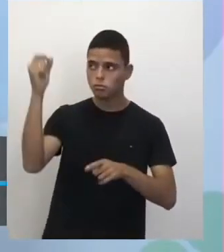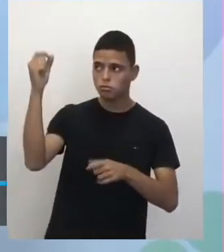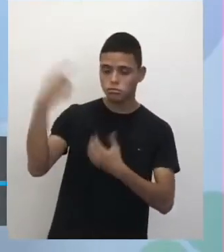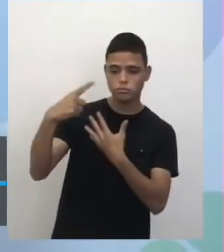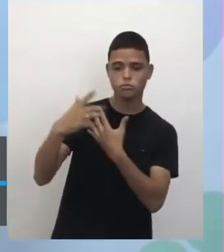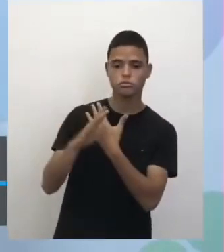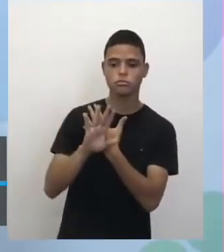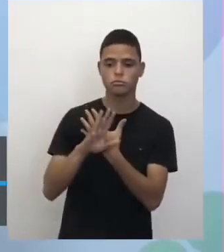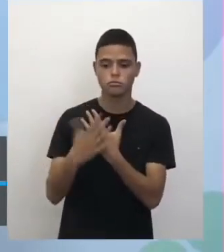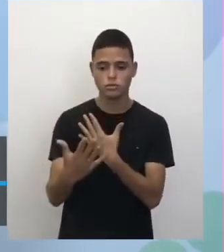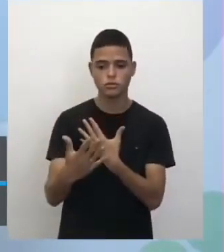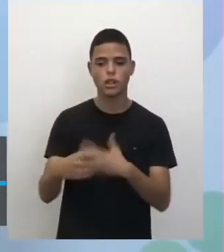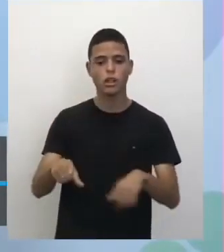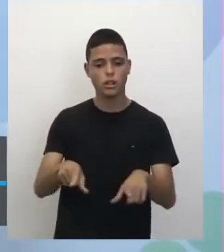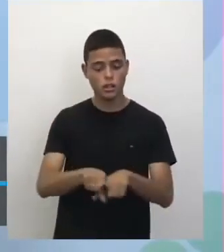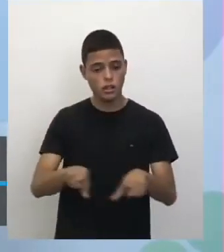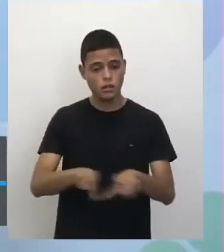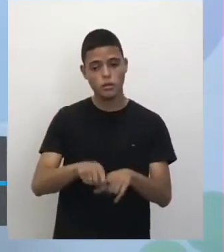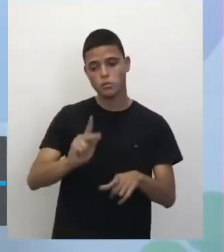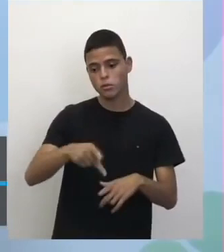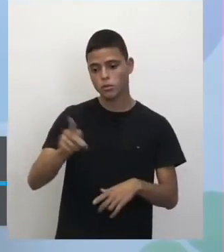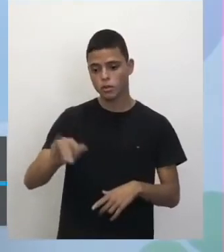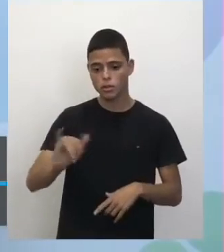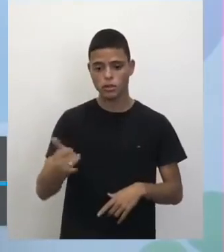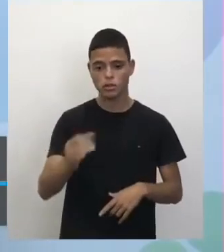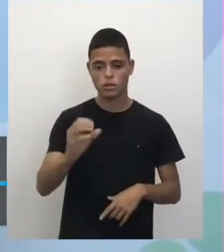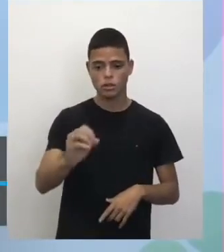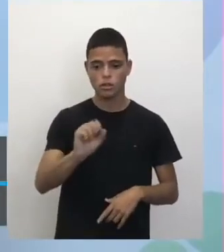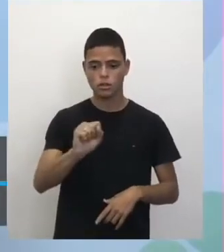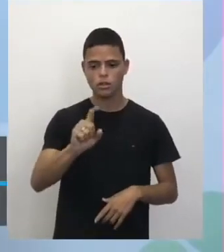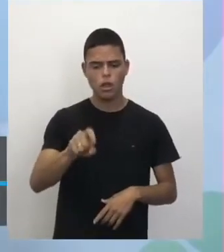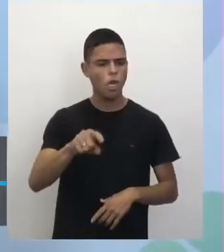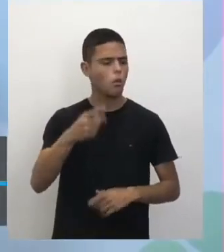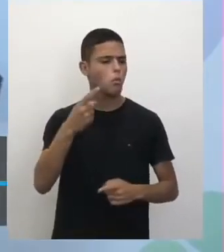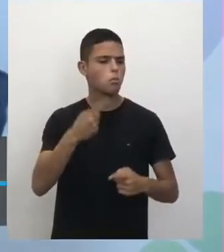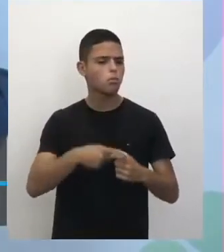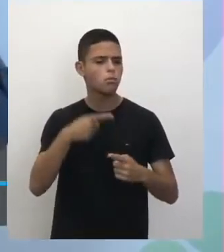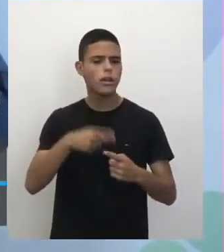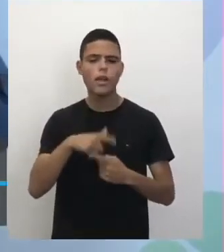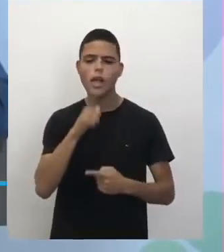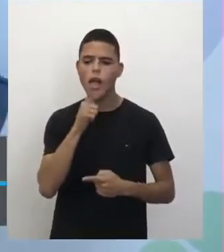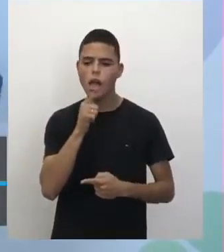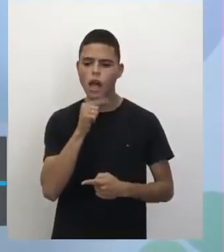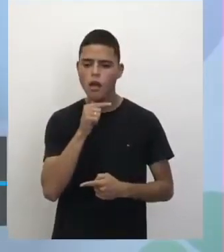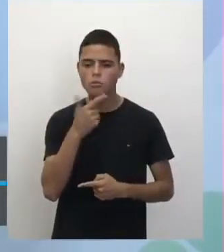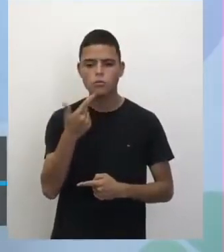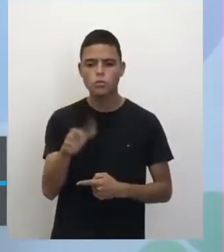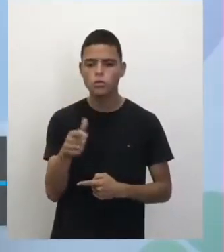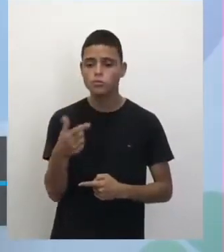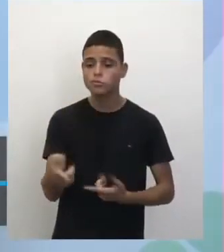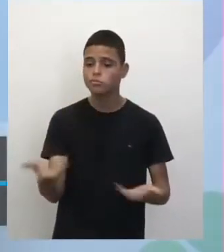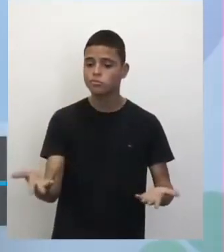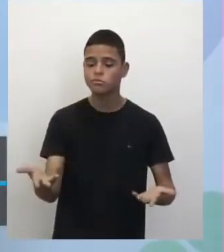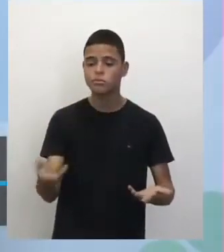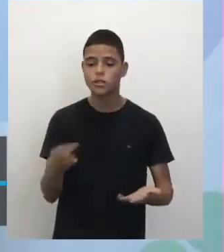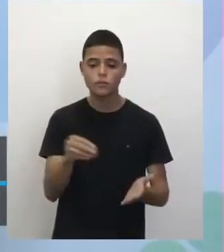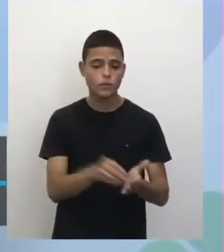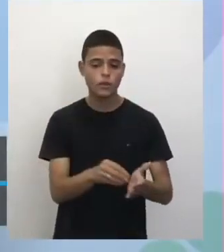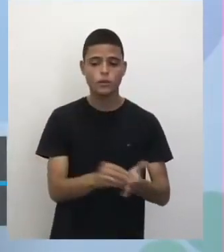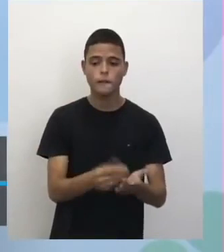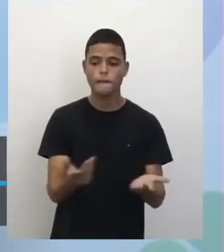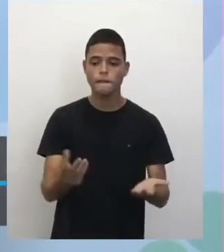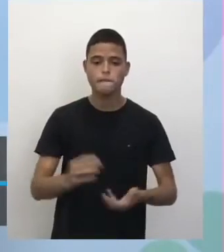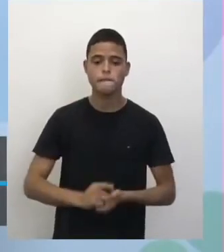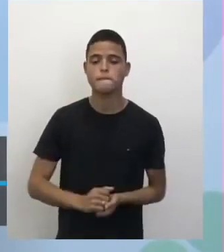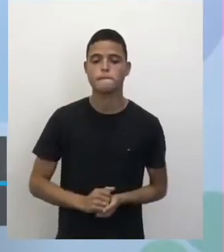temos aqui o professor José Clóvis, não porque não tem água suficiente para as que já existem. Nós